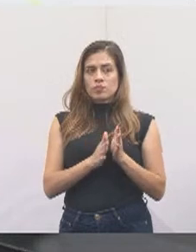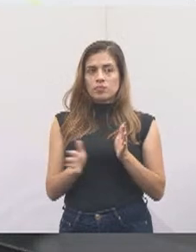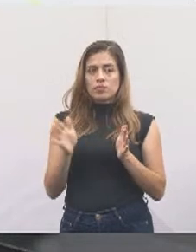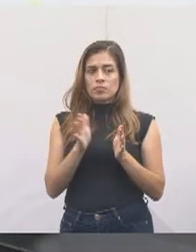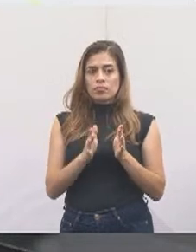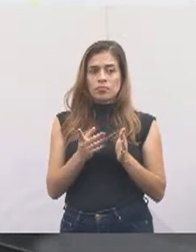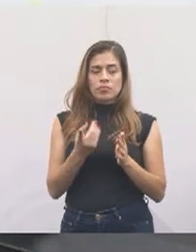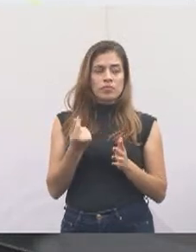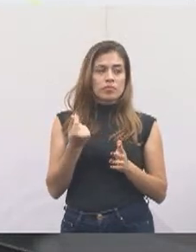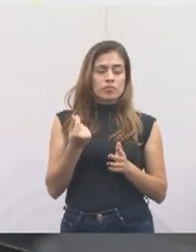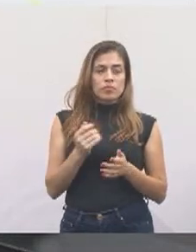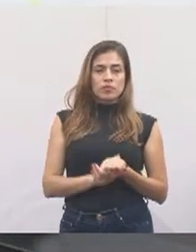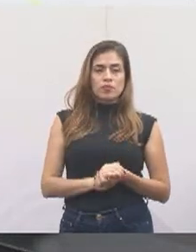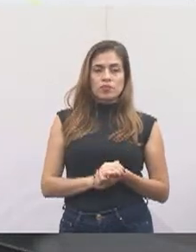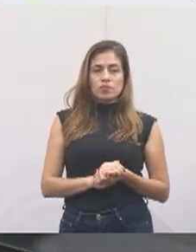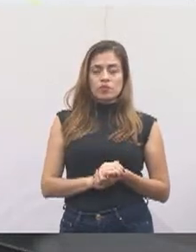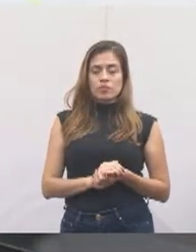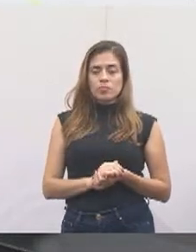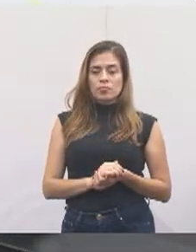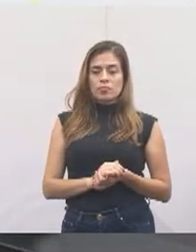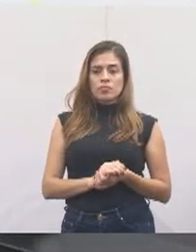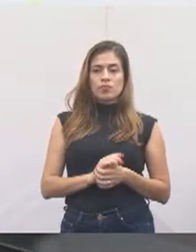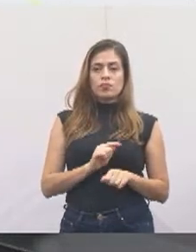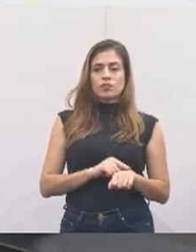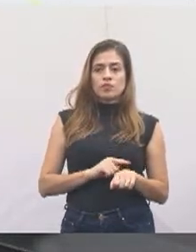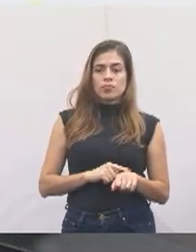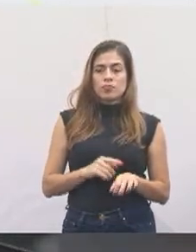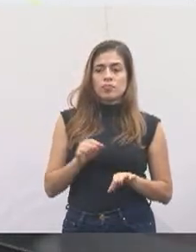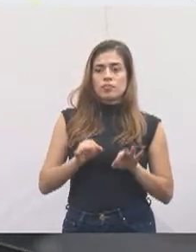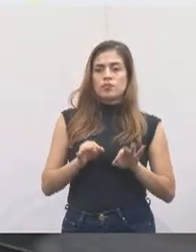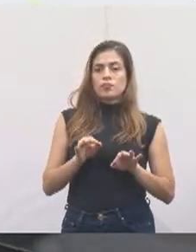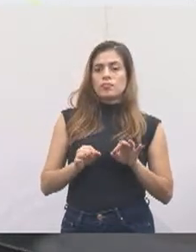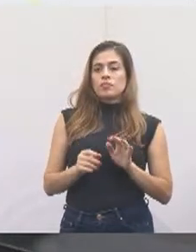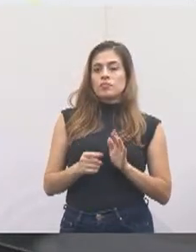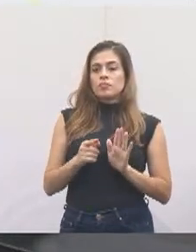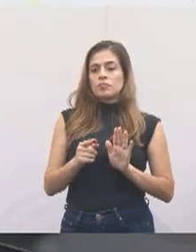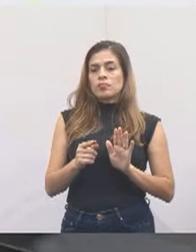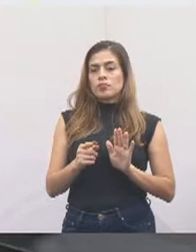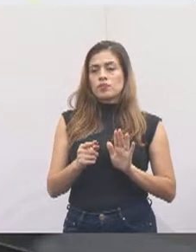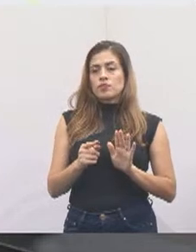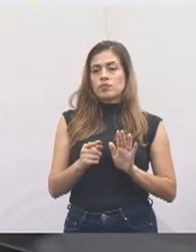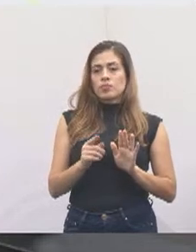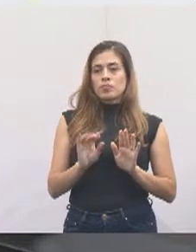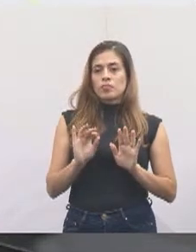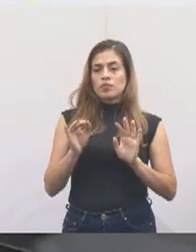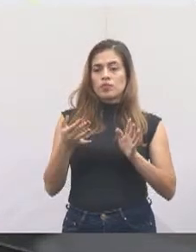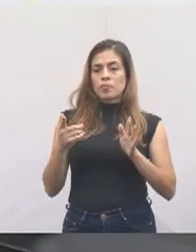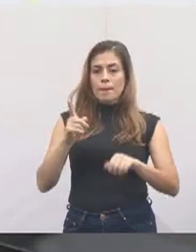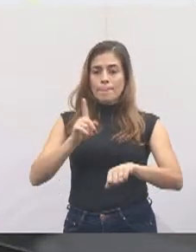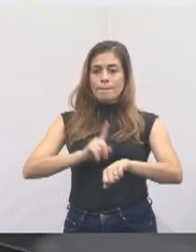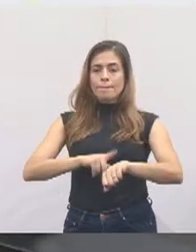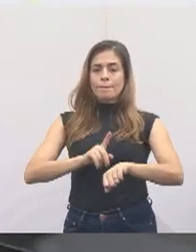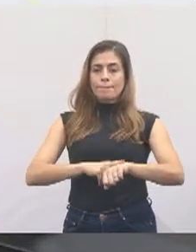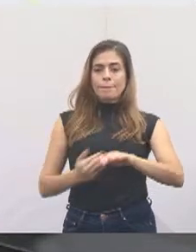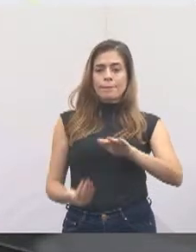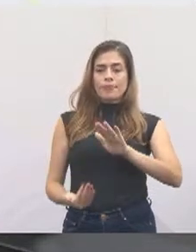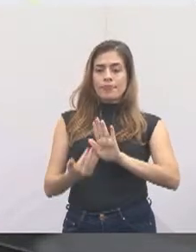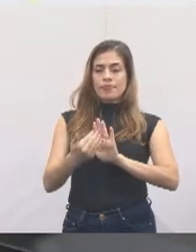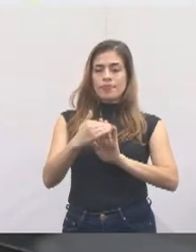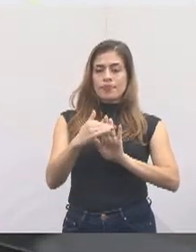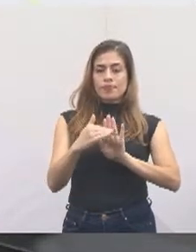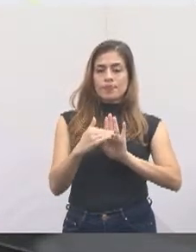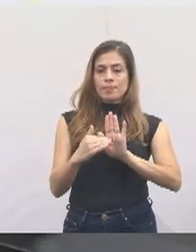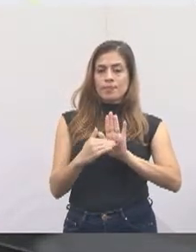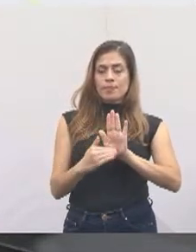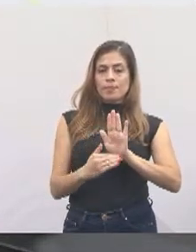a previsão de execução do objeto o que fez com que o prazo desta etapa